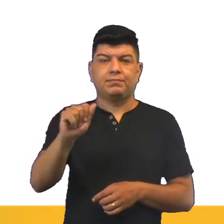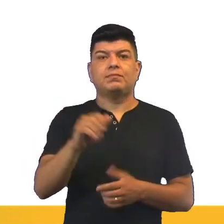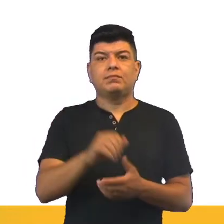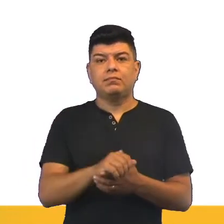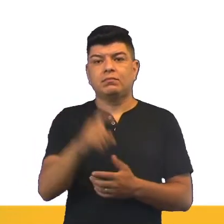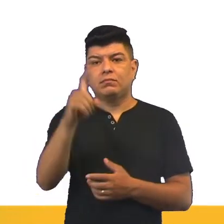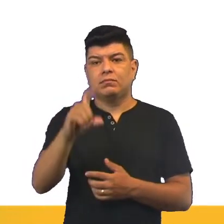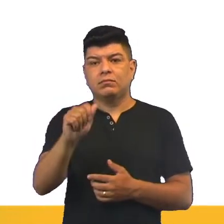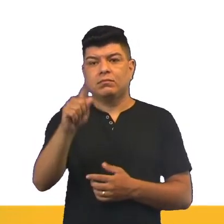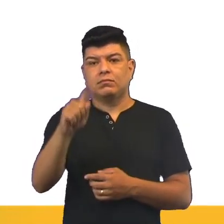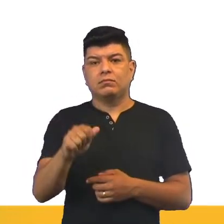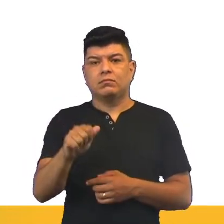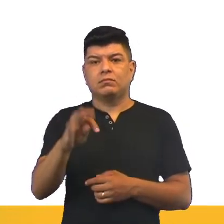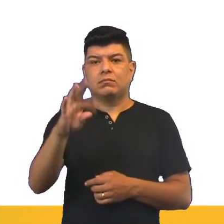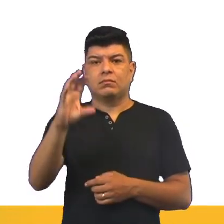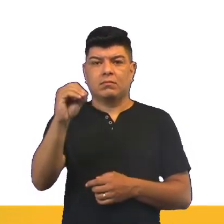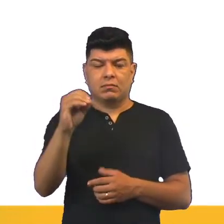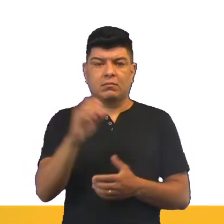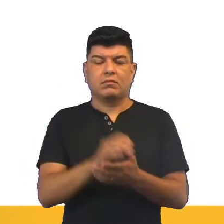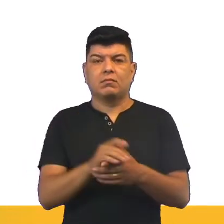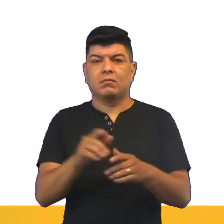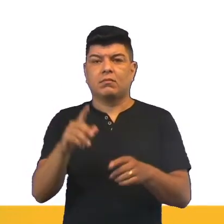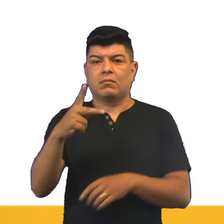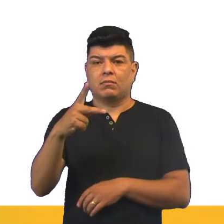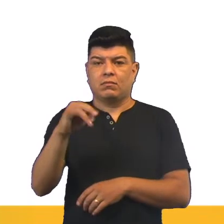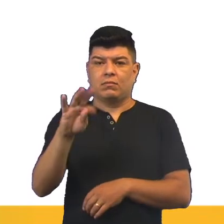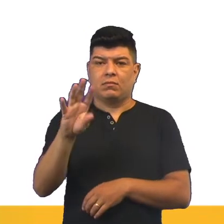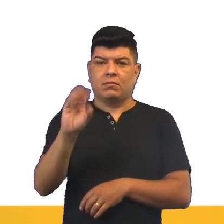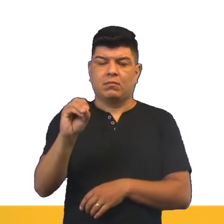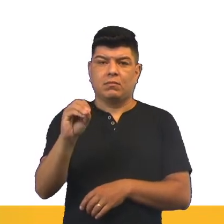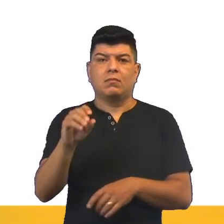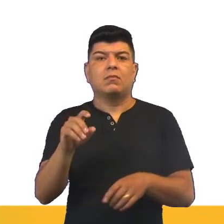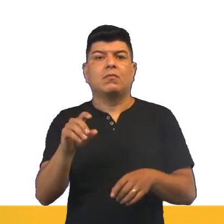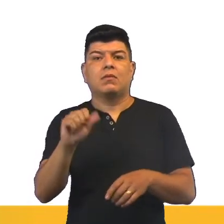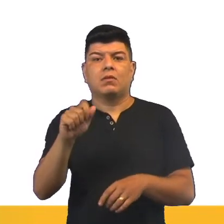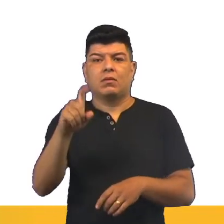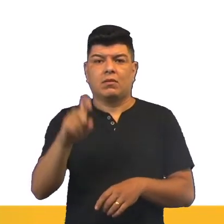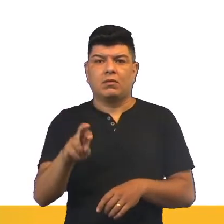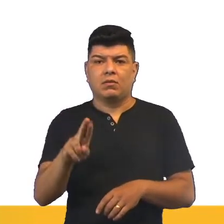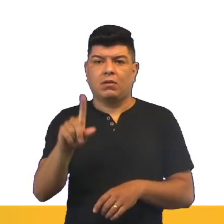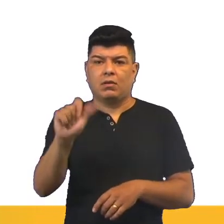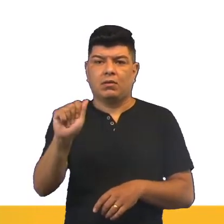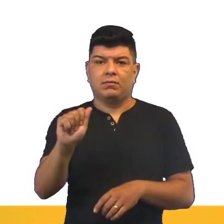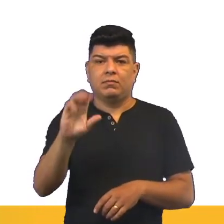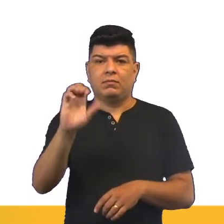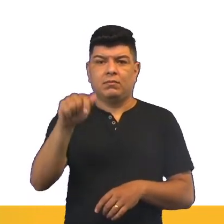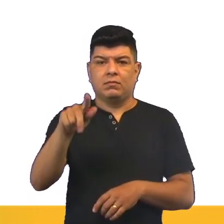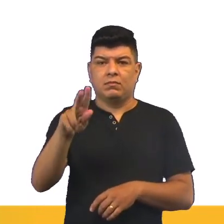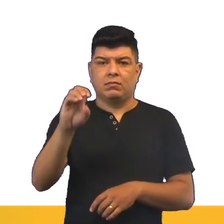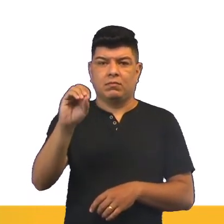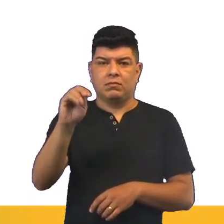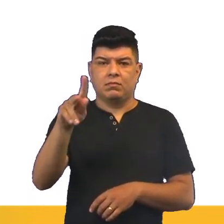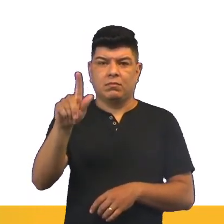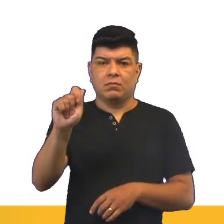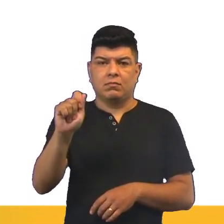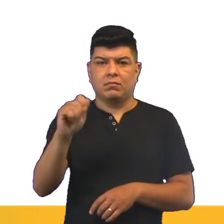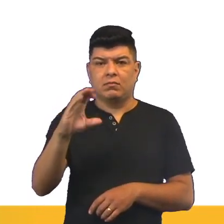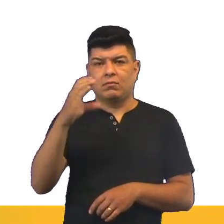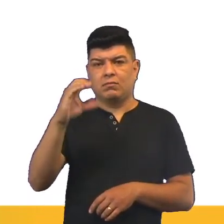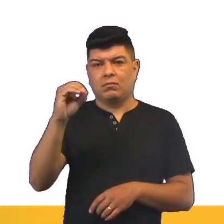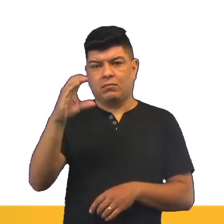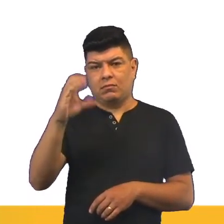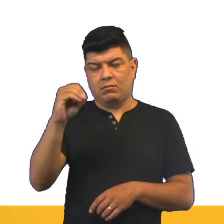o chachado, o pericom, o ticumbi, a chula, a congada, coco